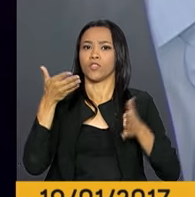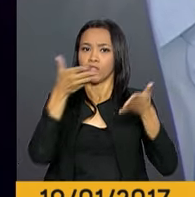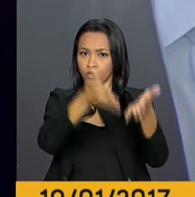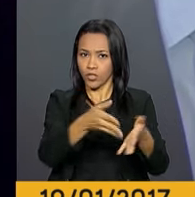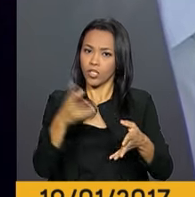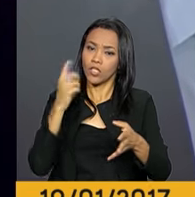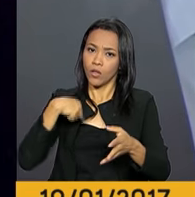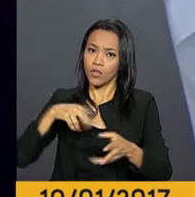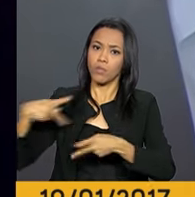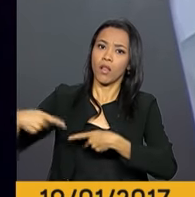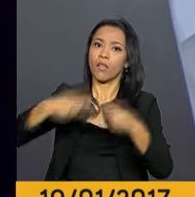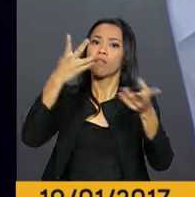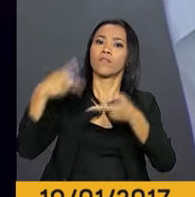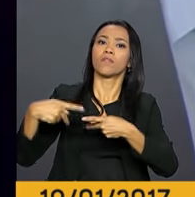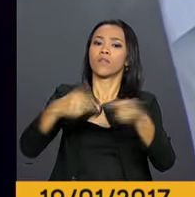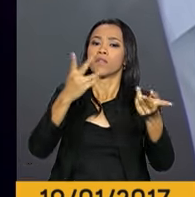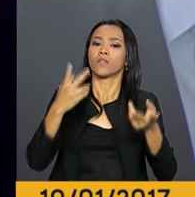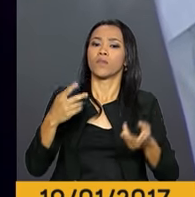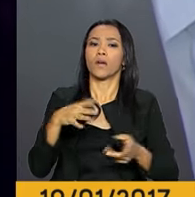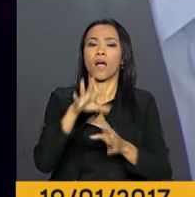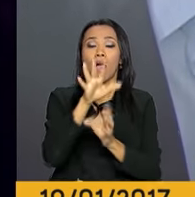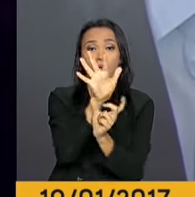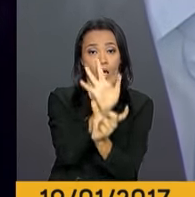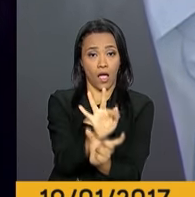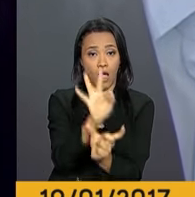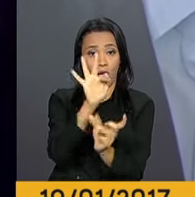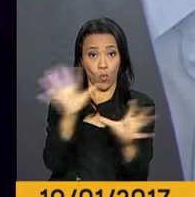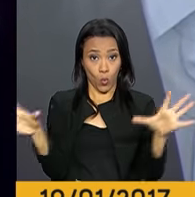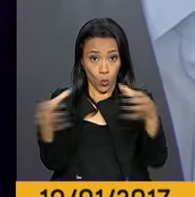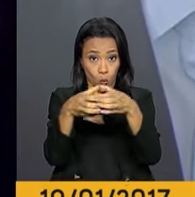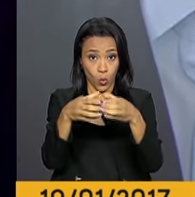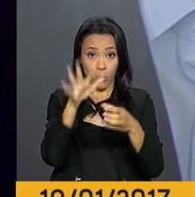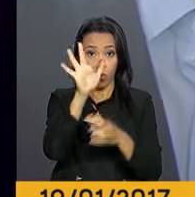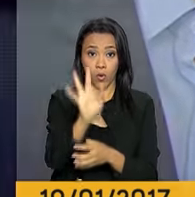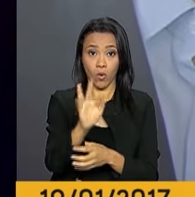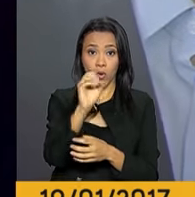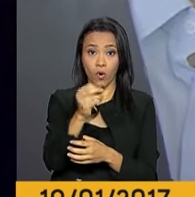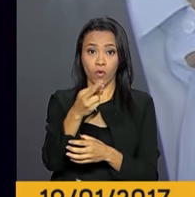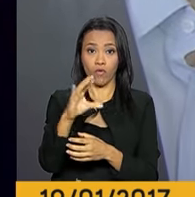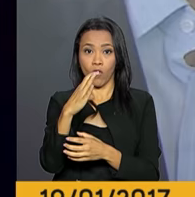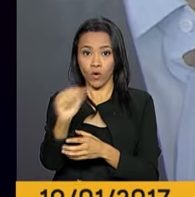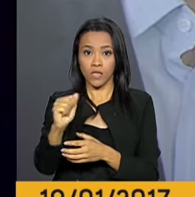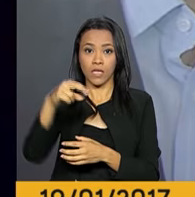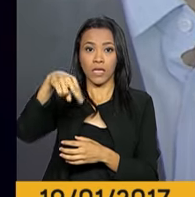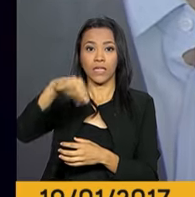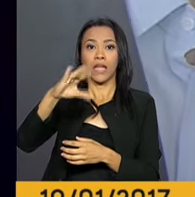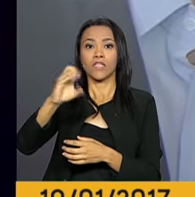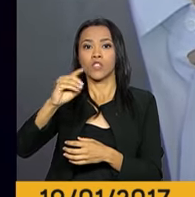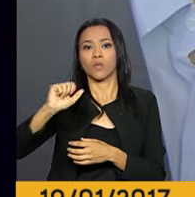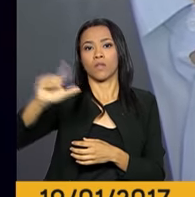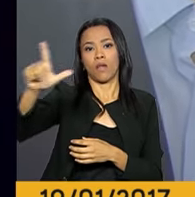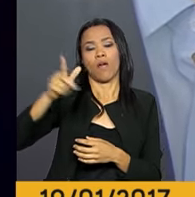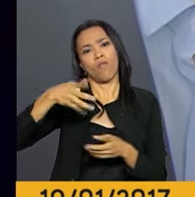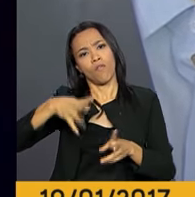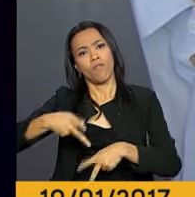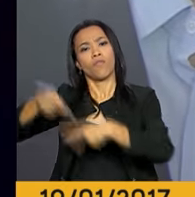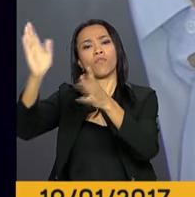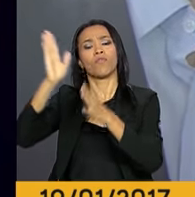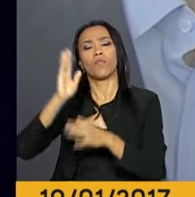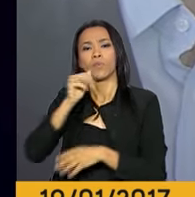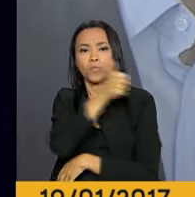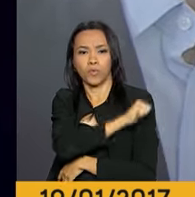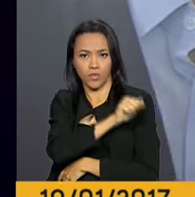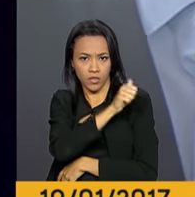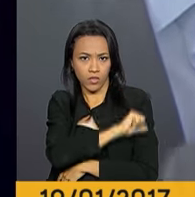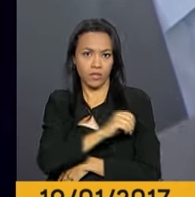mandando a Força Nacional, dá uma olhadinha nos jornais, nós mandamos Força Nacional para o Rio de Janeiro, mandamos para o Rio Grande do Sul.